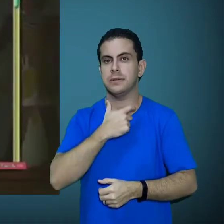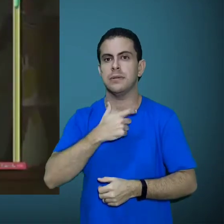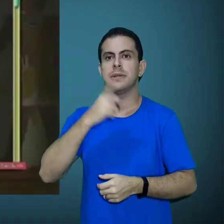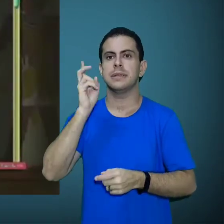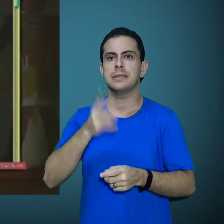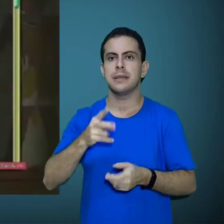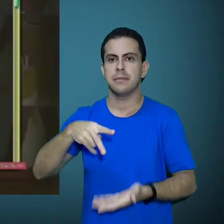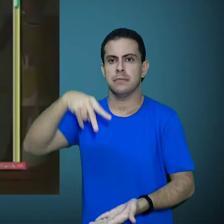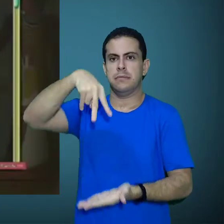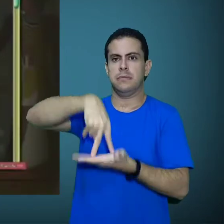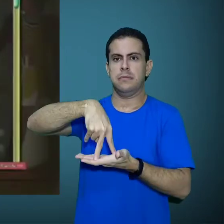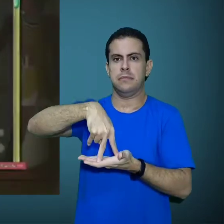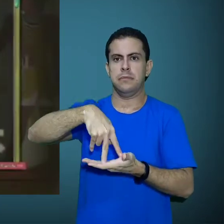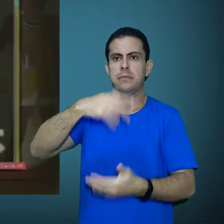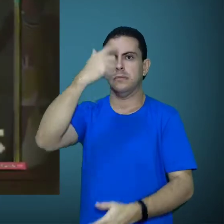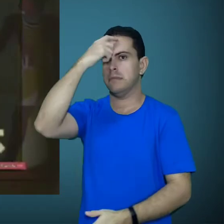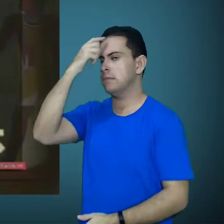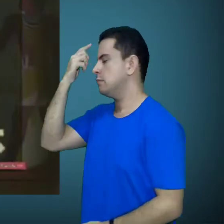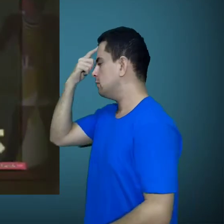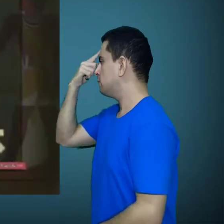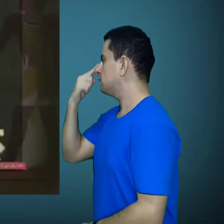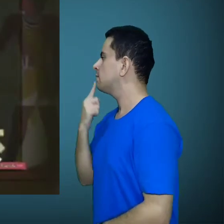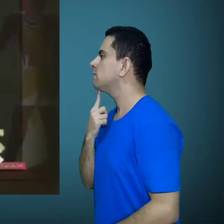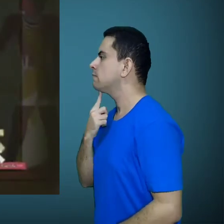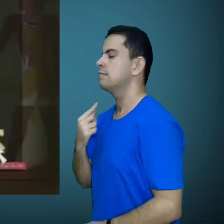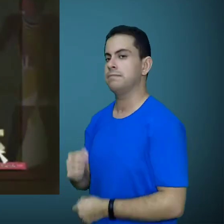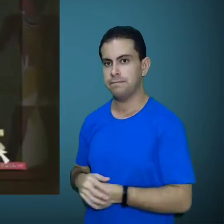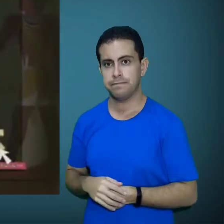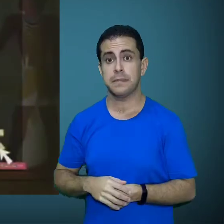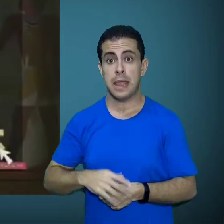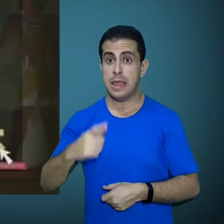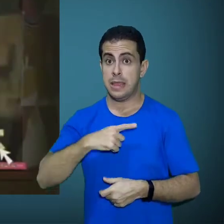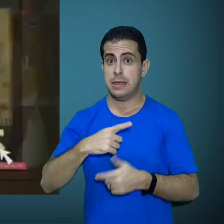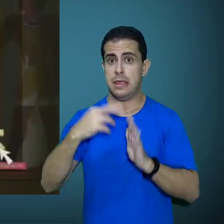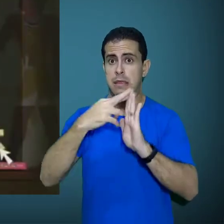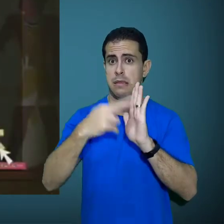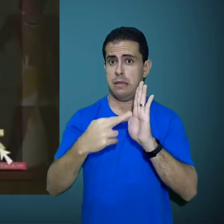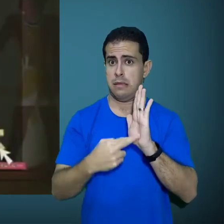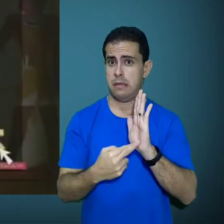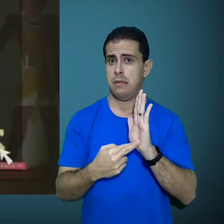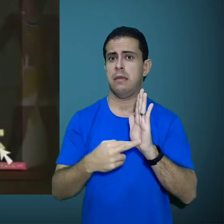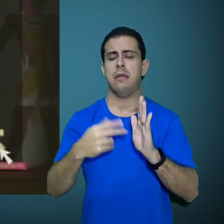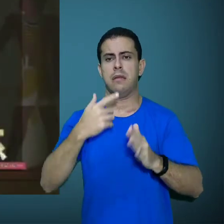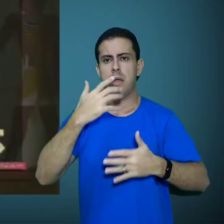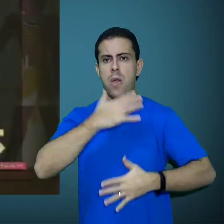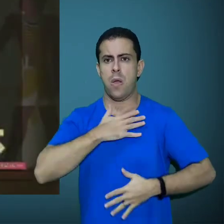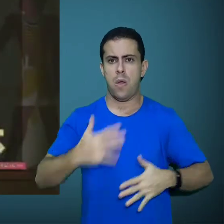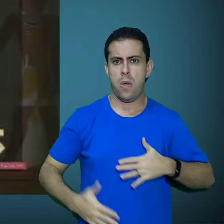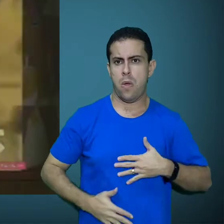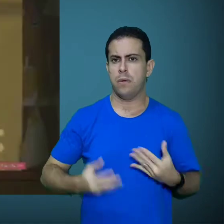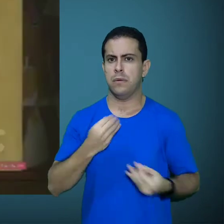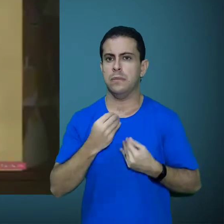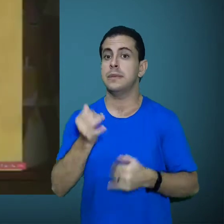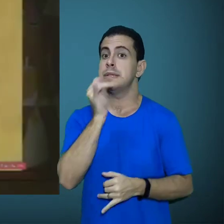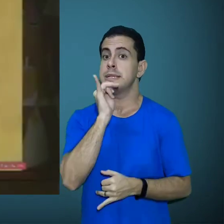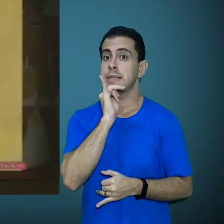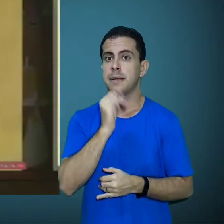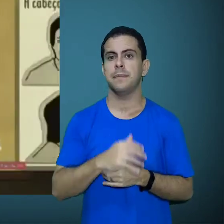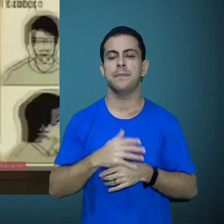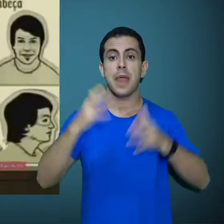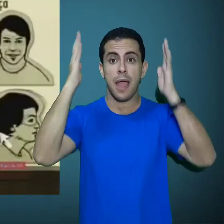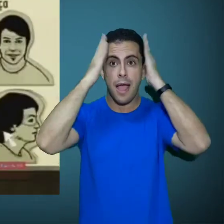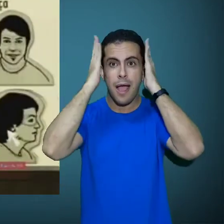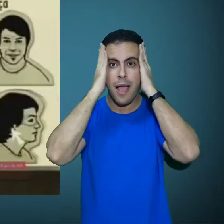os personagens desenhados em pé e de lado. Os antigos egípcios tinham regras específicas para a representação de diferentes partes do corpo.